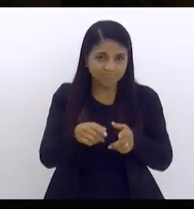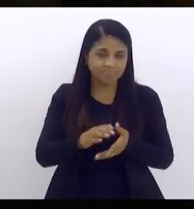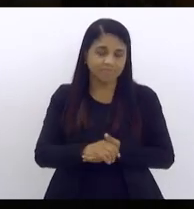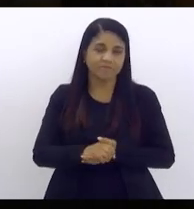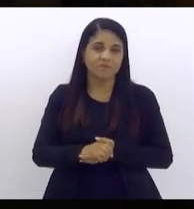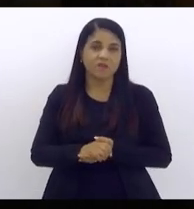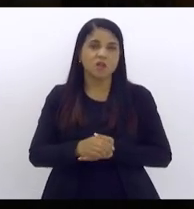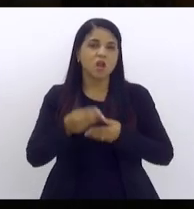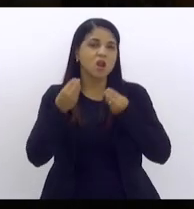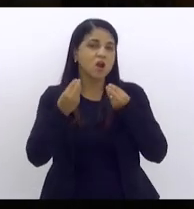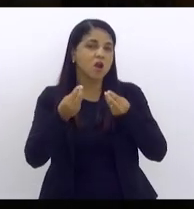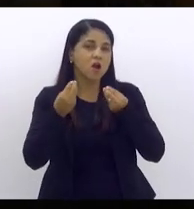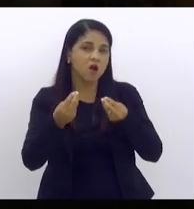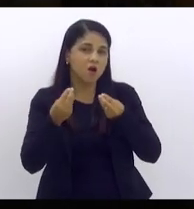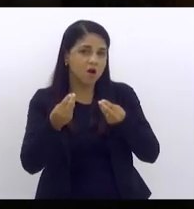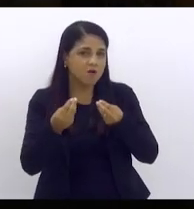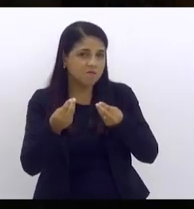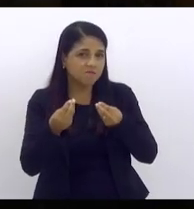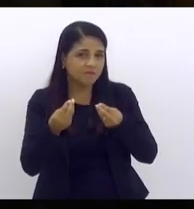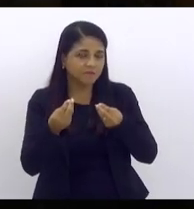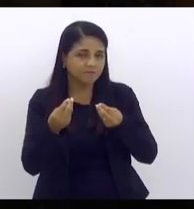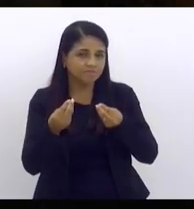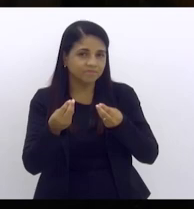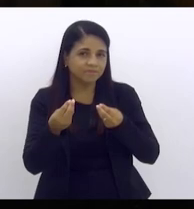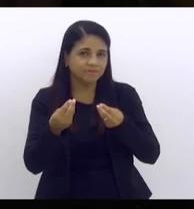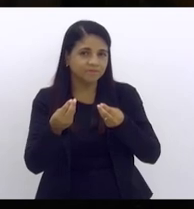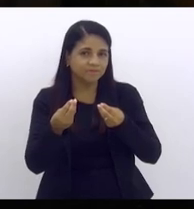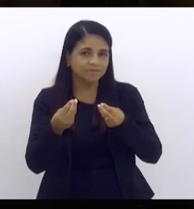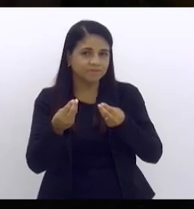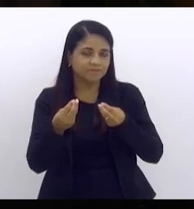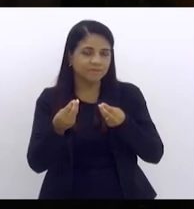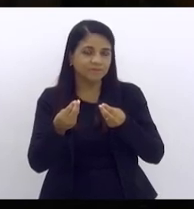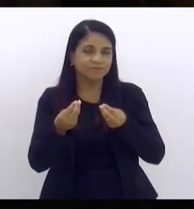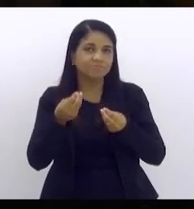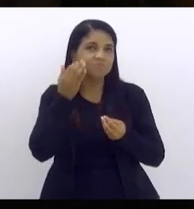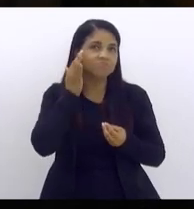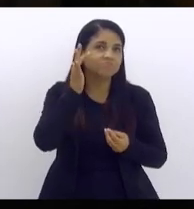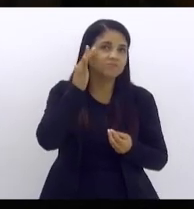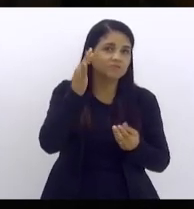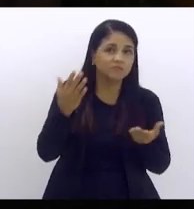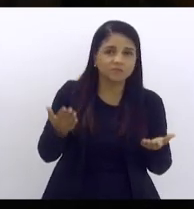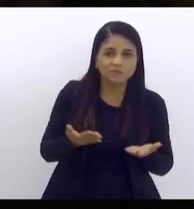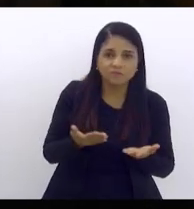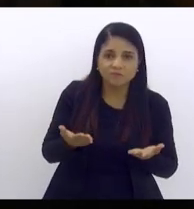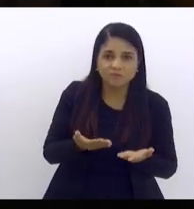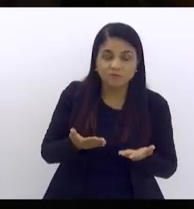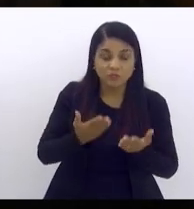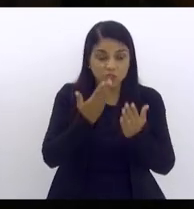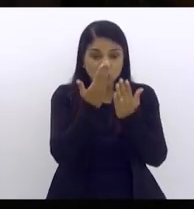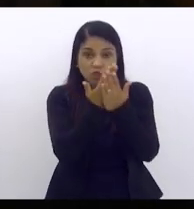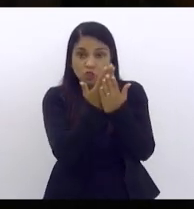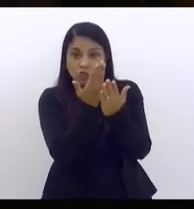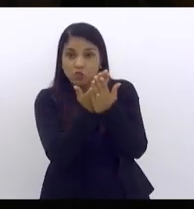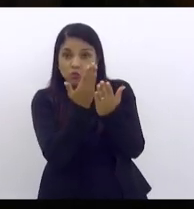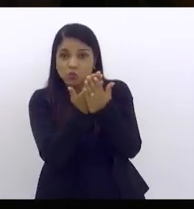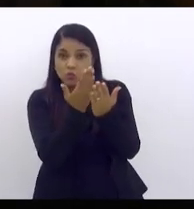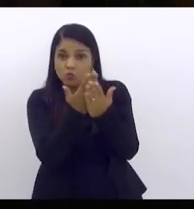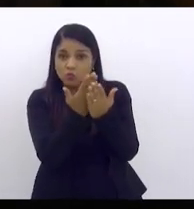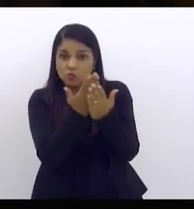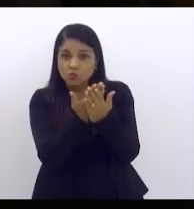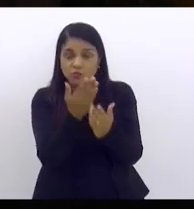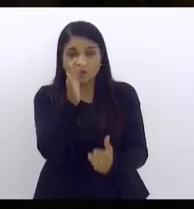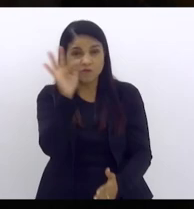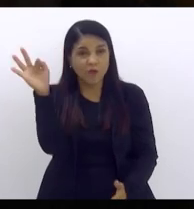podemos imaginar, nos tempos que estamos vivendo, estudantes universitários